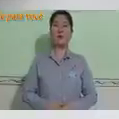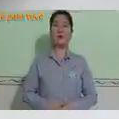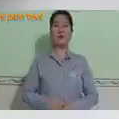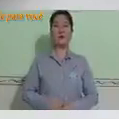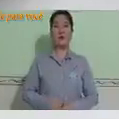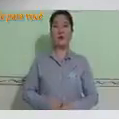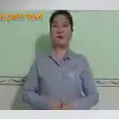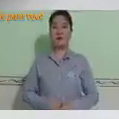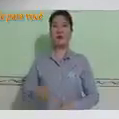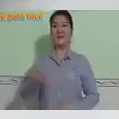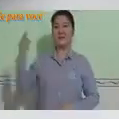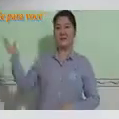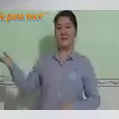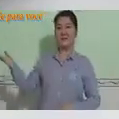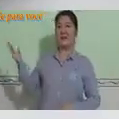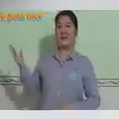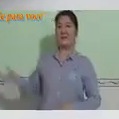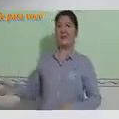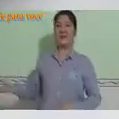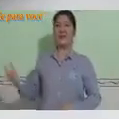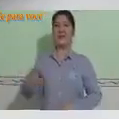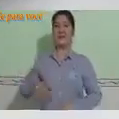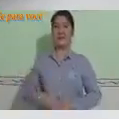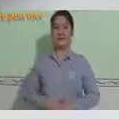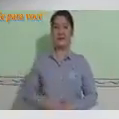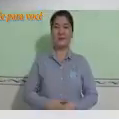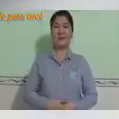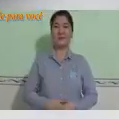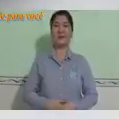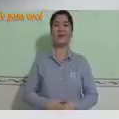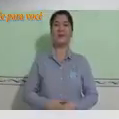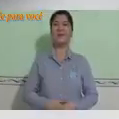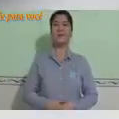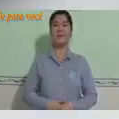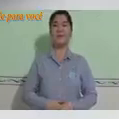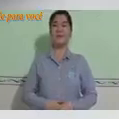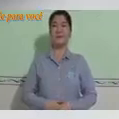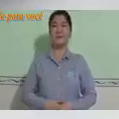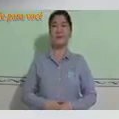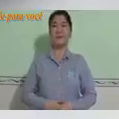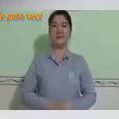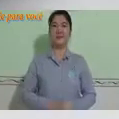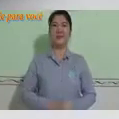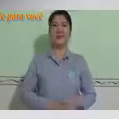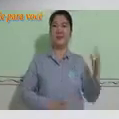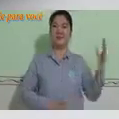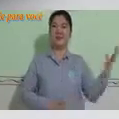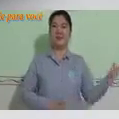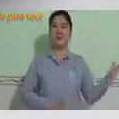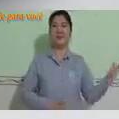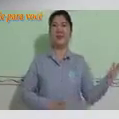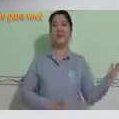disenteria é caracterizada pelo aumento no número e frequência de evacuações, vírgula, mudança na consistência das fezes e pira s